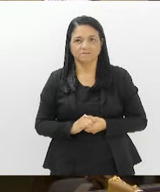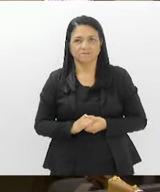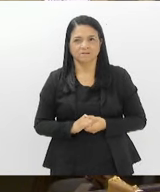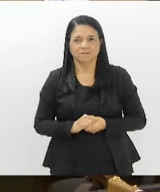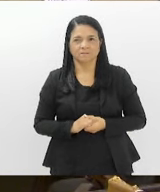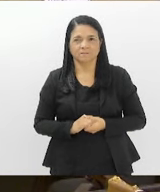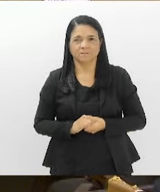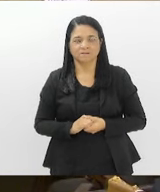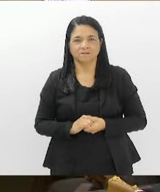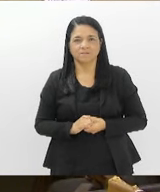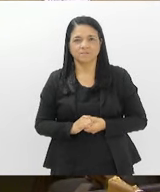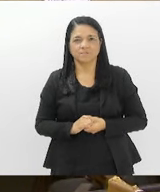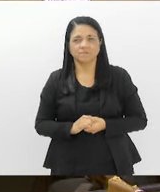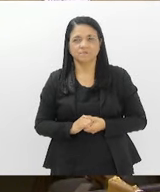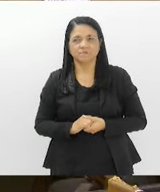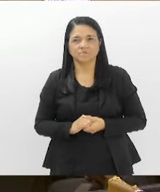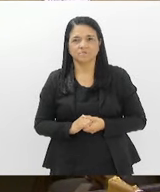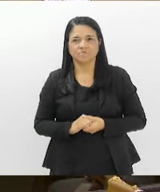Quero